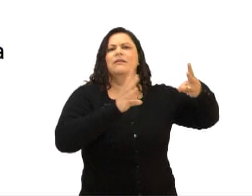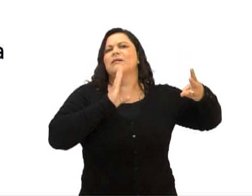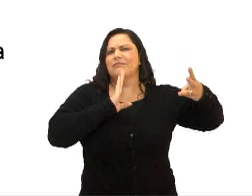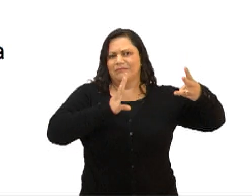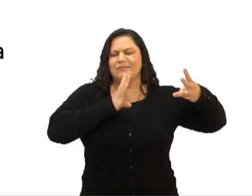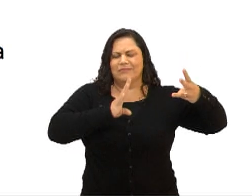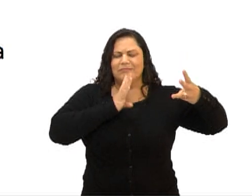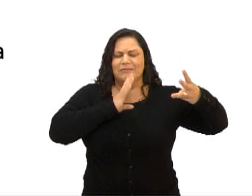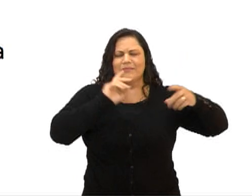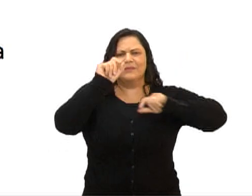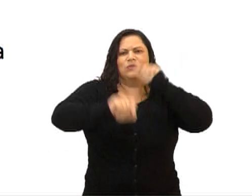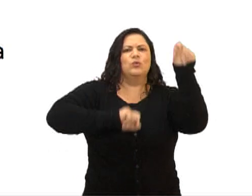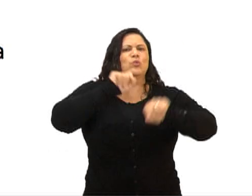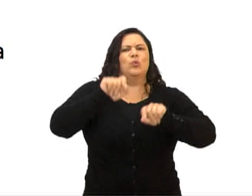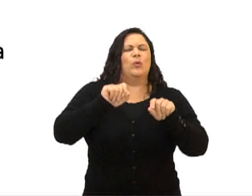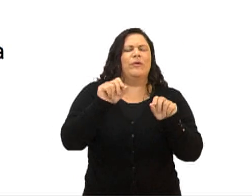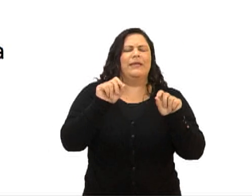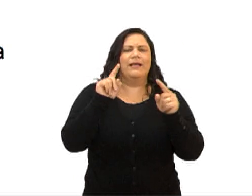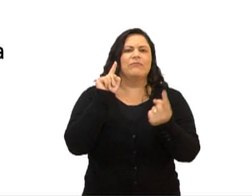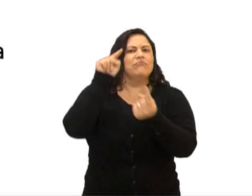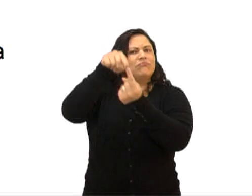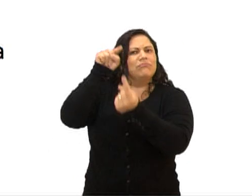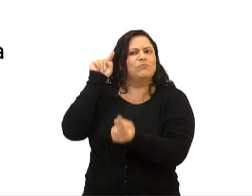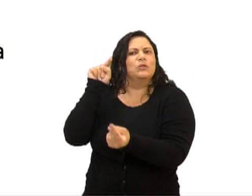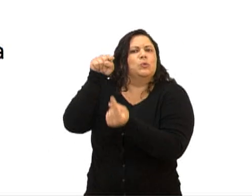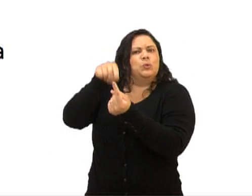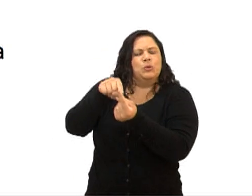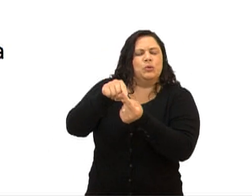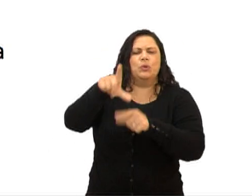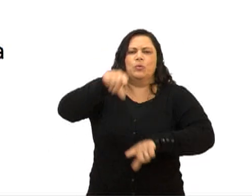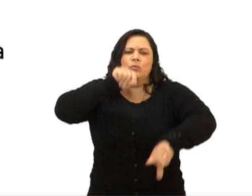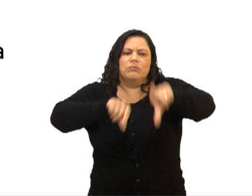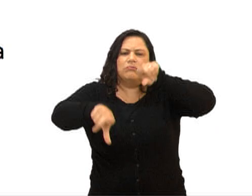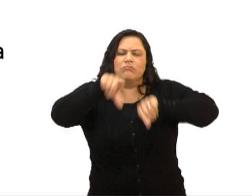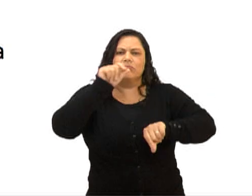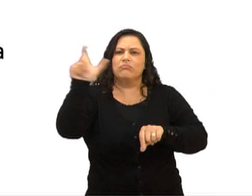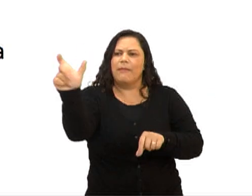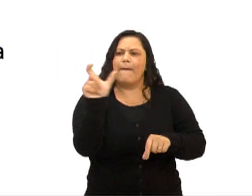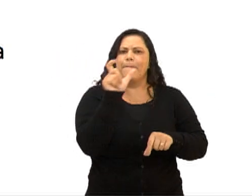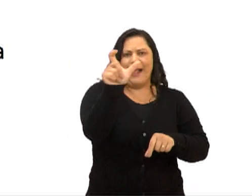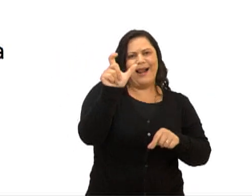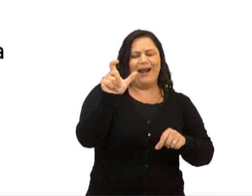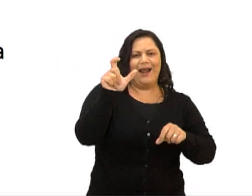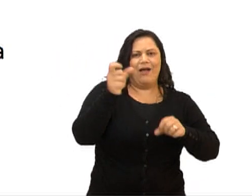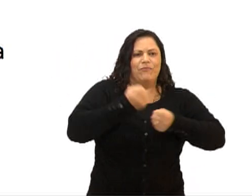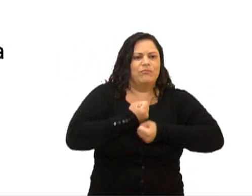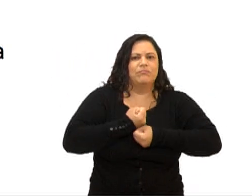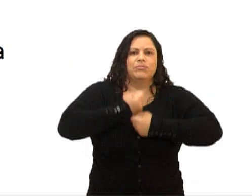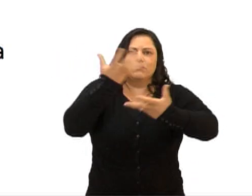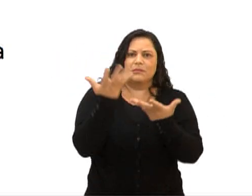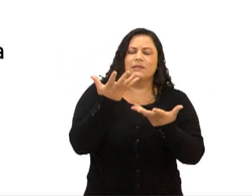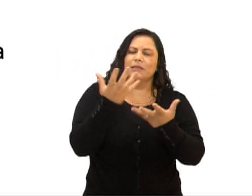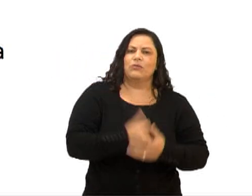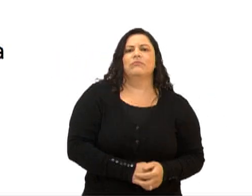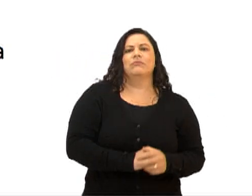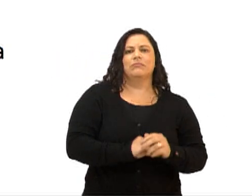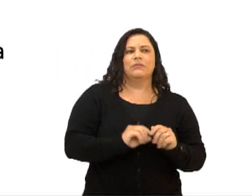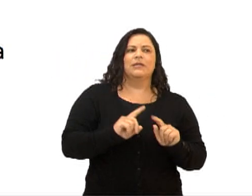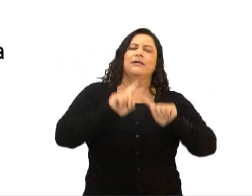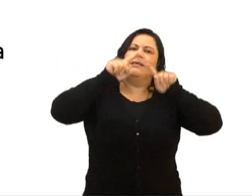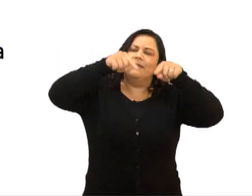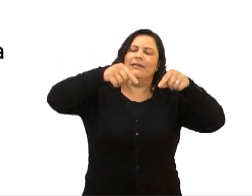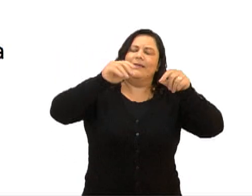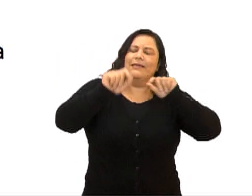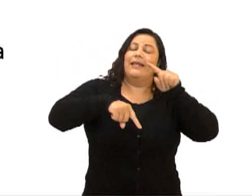efeito de sentido decorrente da escolha de uma determinada palavra ou expressão e, por fim, vamos fazer inferências para descobrir